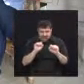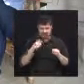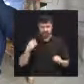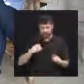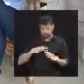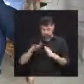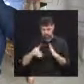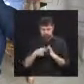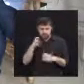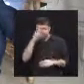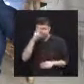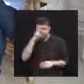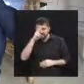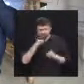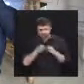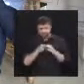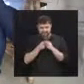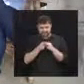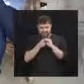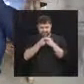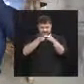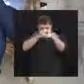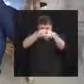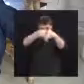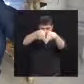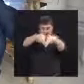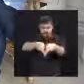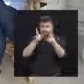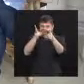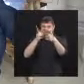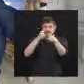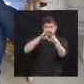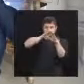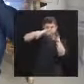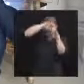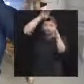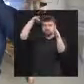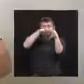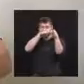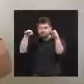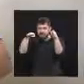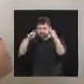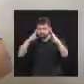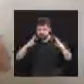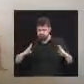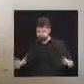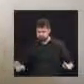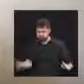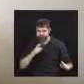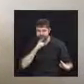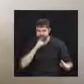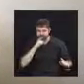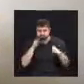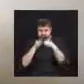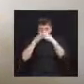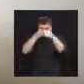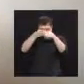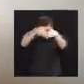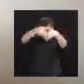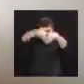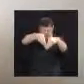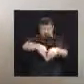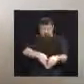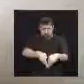mundo conhece a história do Titanic. Só viram os 10% acima, não viram os 90% abaixo. Todas as